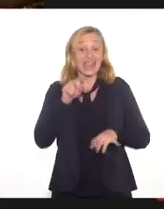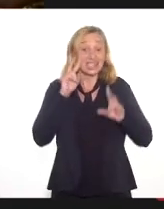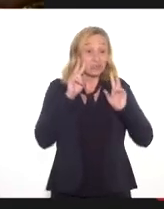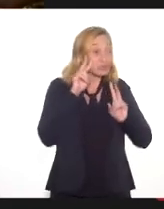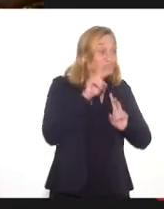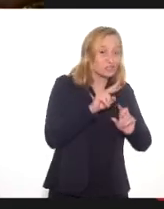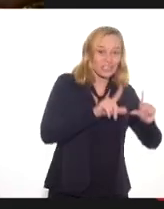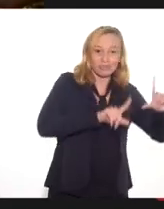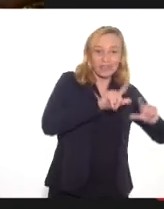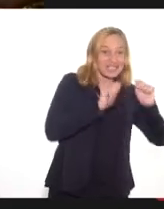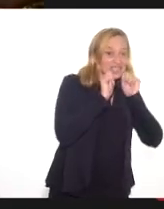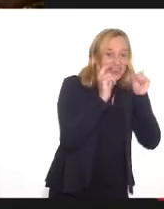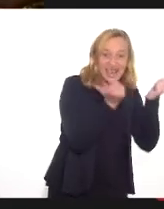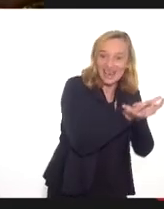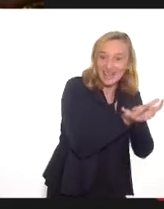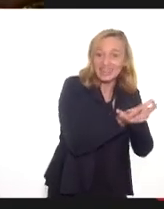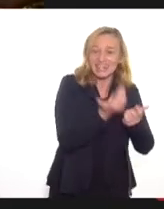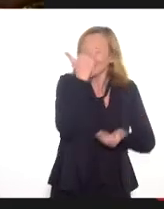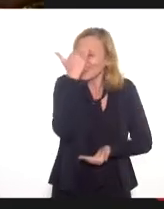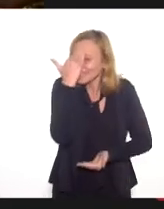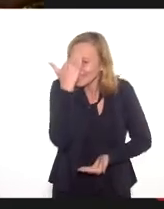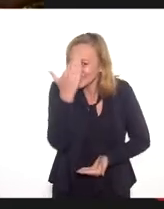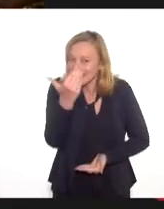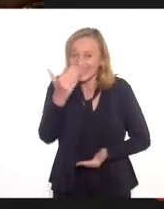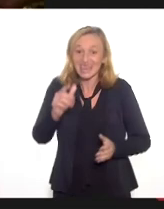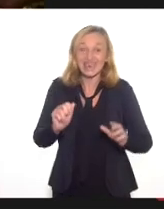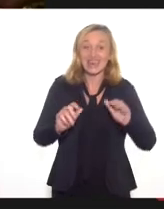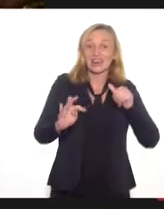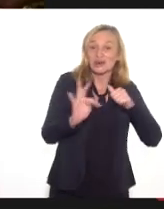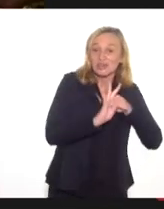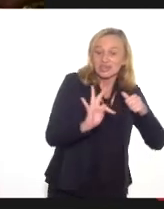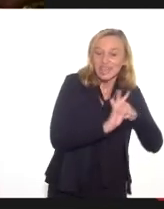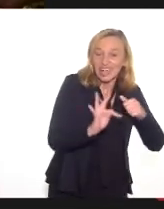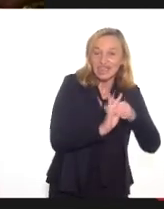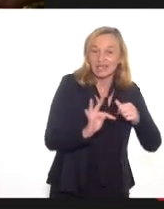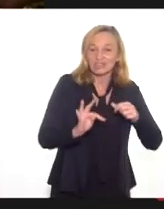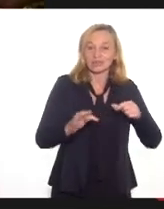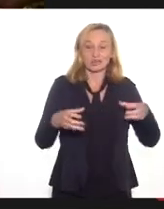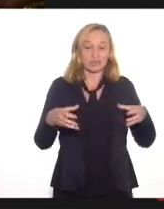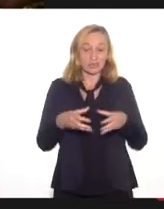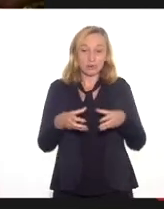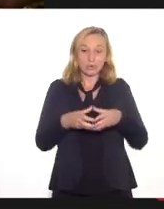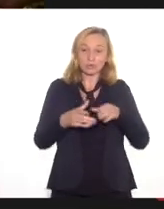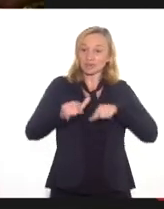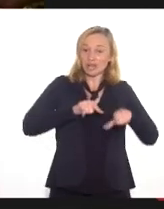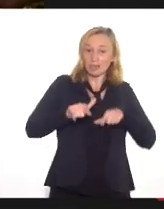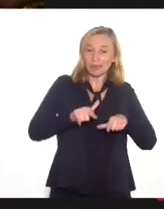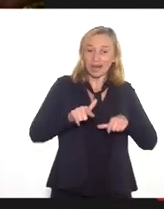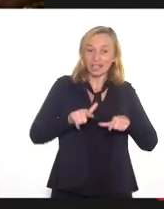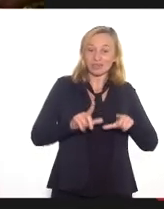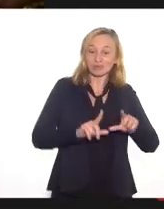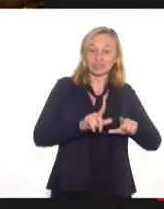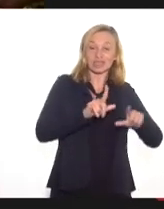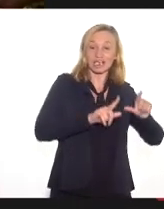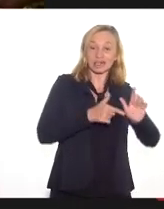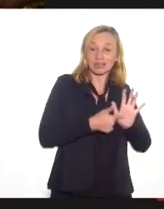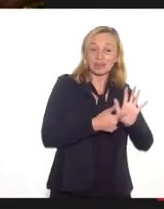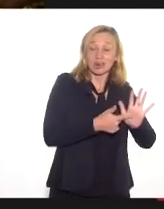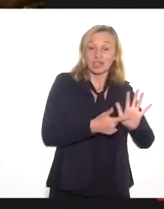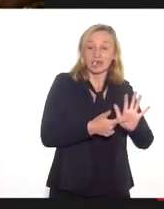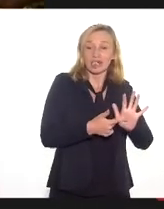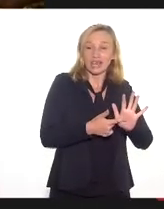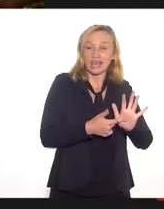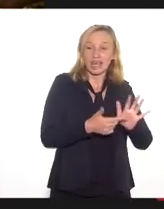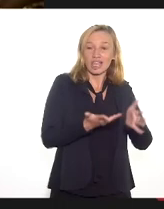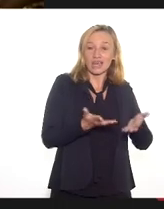assistiram pela TV Alerj agradecer a equipe técnica da TV Alerj por estar aí transmitindo de maneira muito